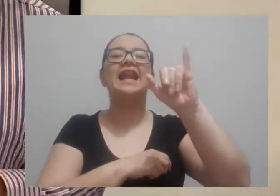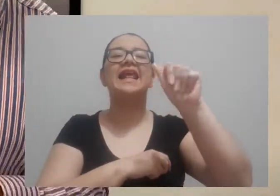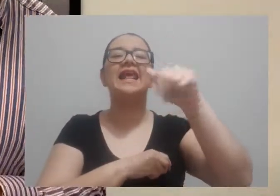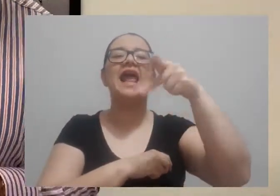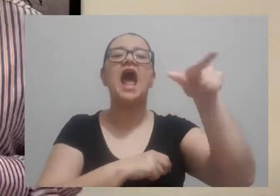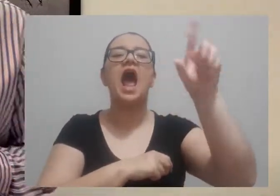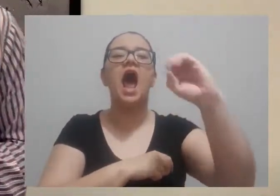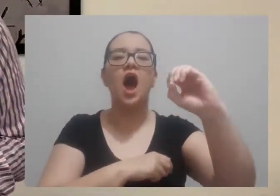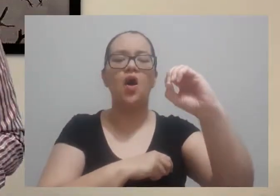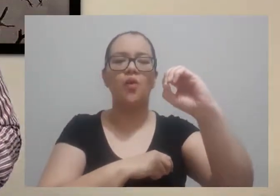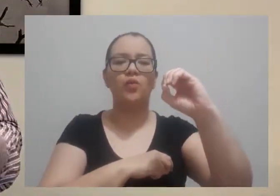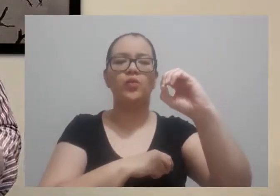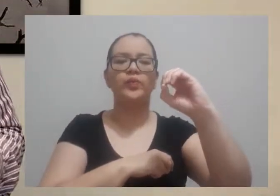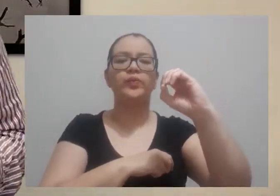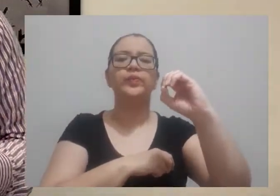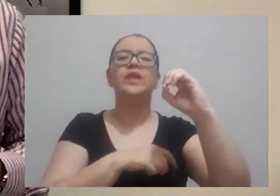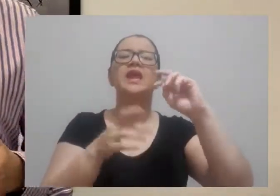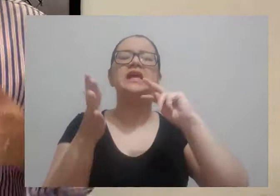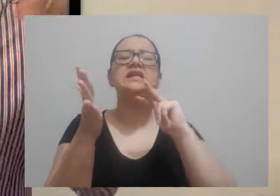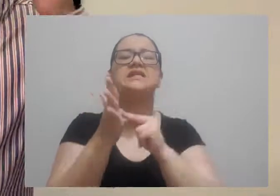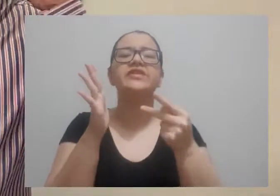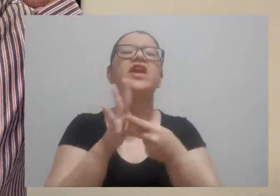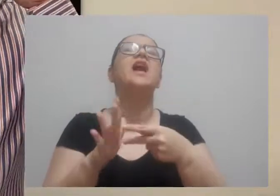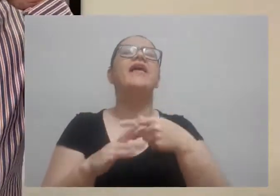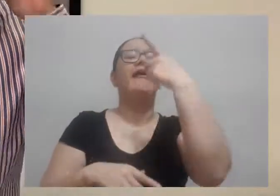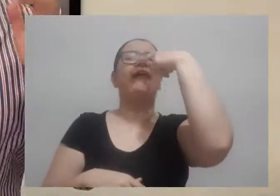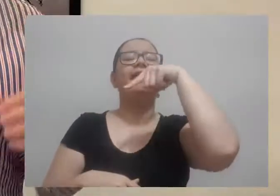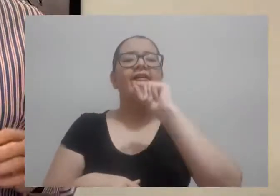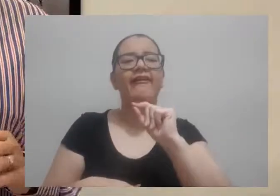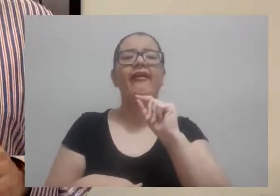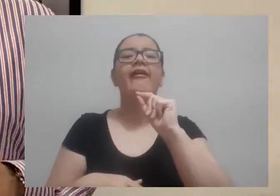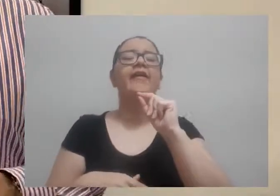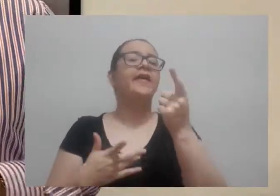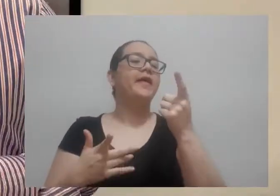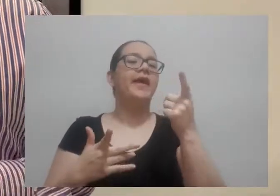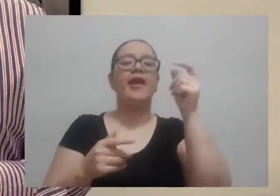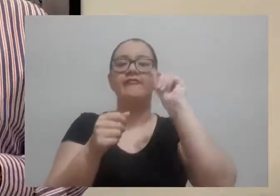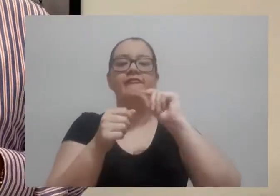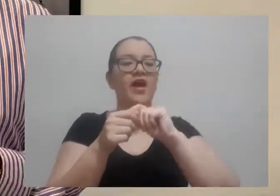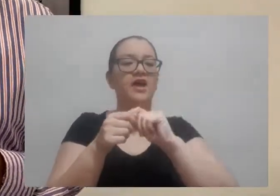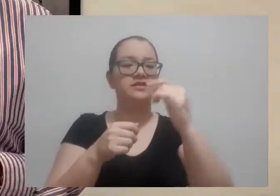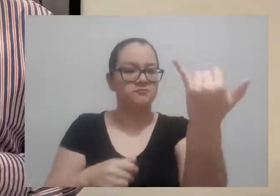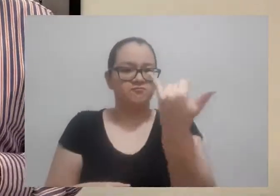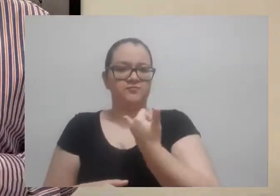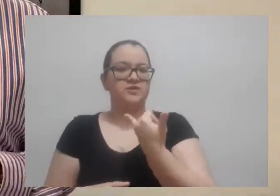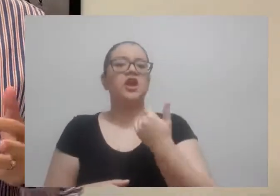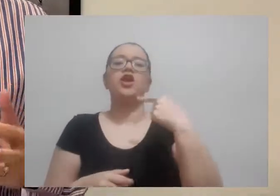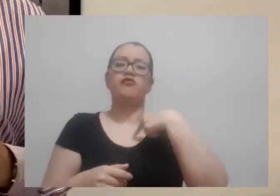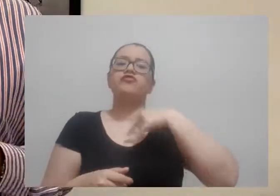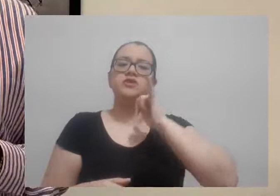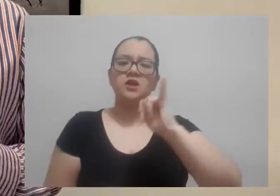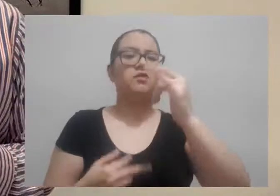ela está, que diz olho por olho, dente por dente. Ela está, tem referência dela também em Êxodo capítulo